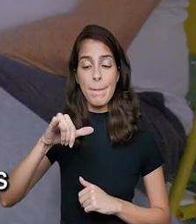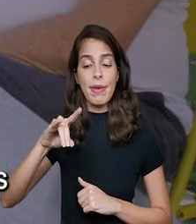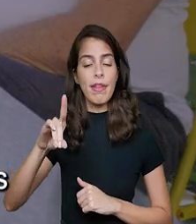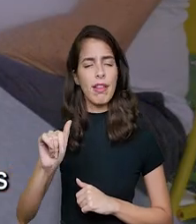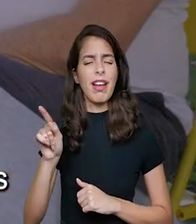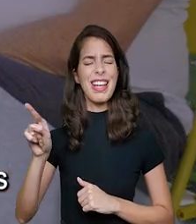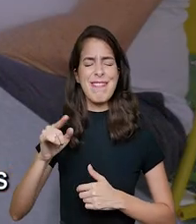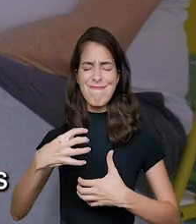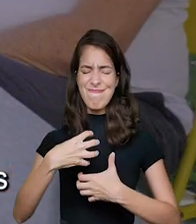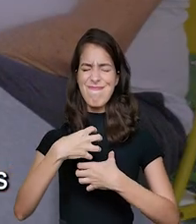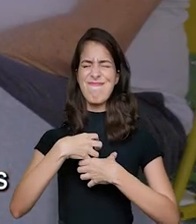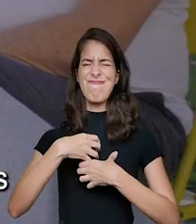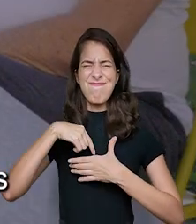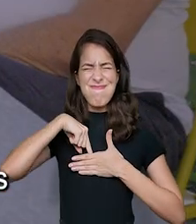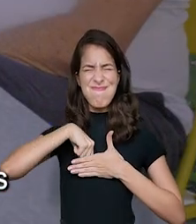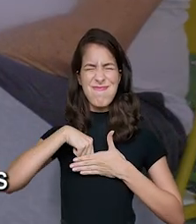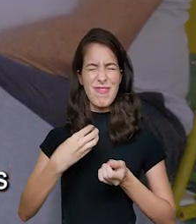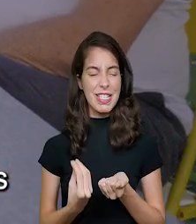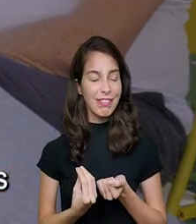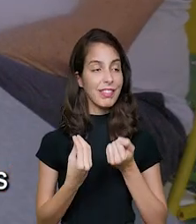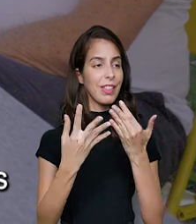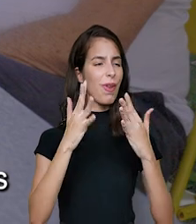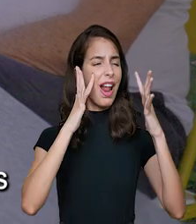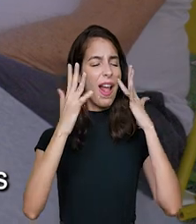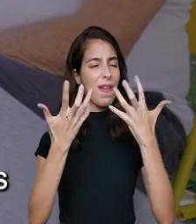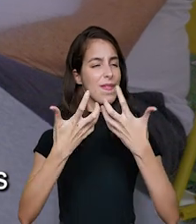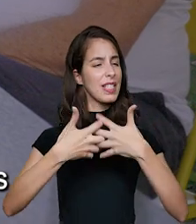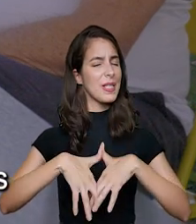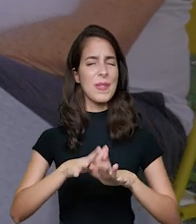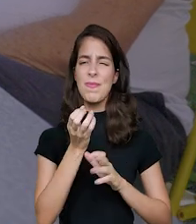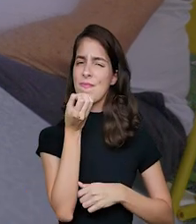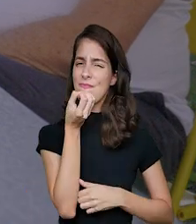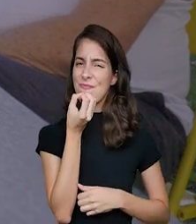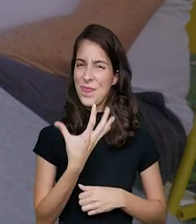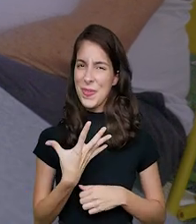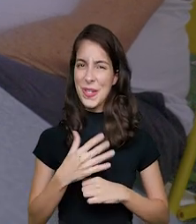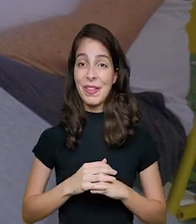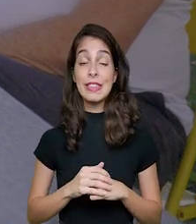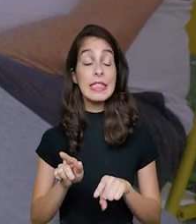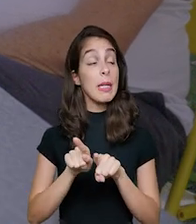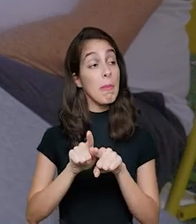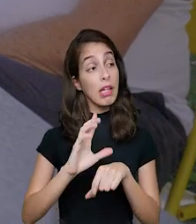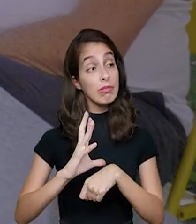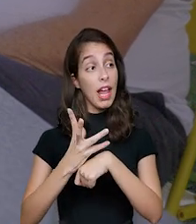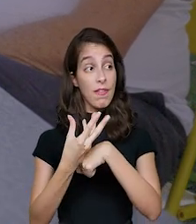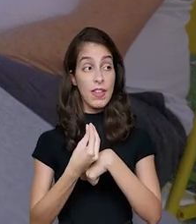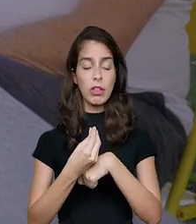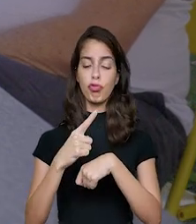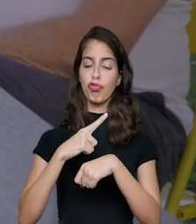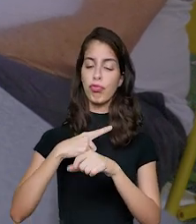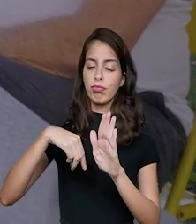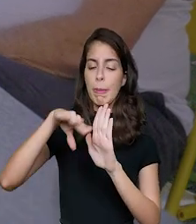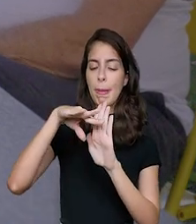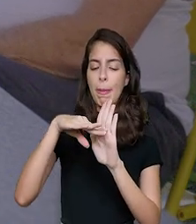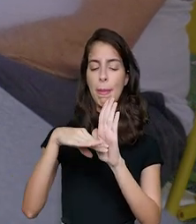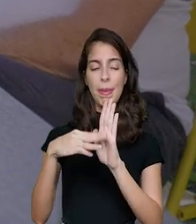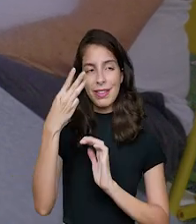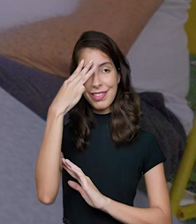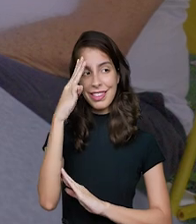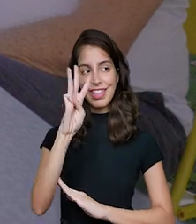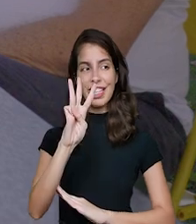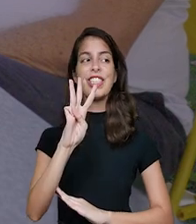no fundo no fundo ele é um ser humano maravilhoso né e e as outras atividades que nós tivemos também dentro desse